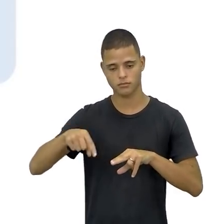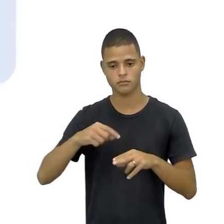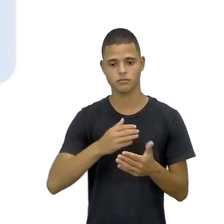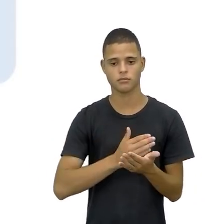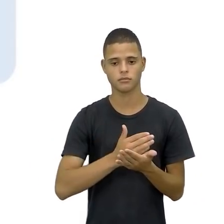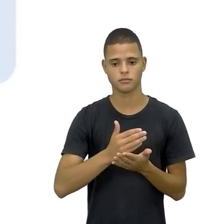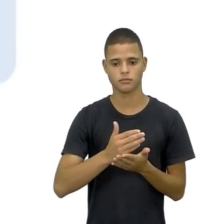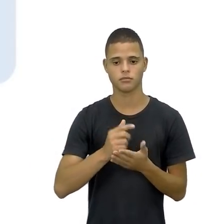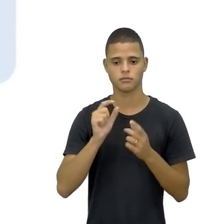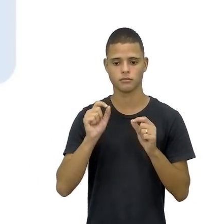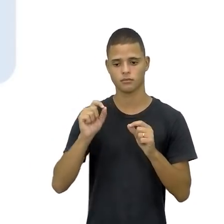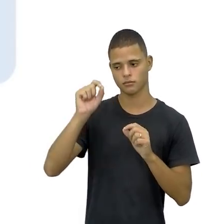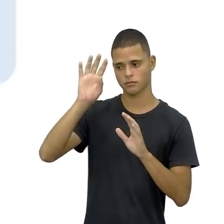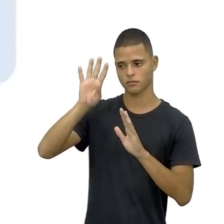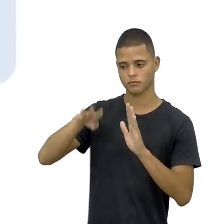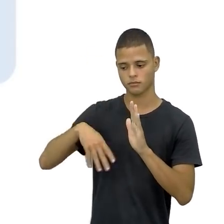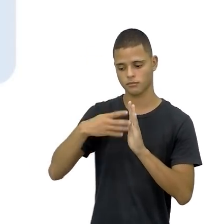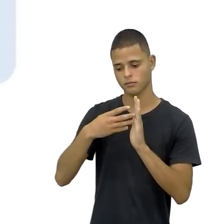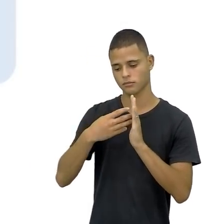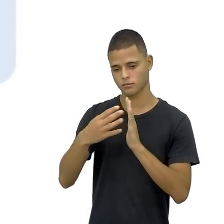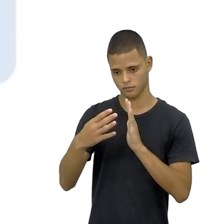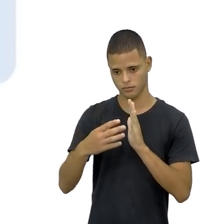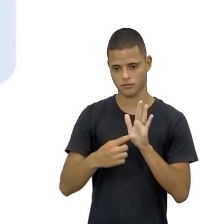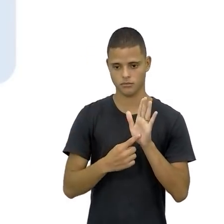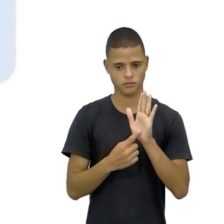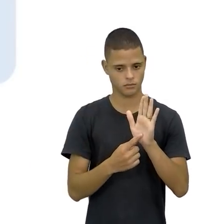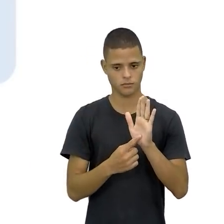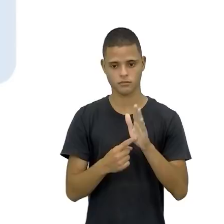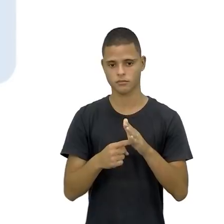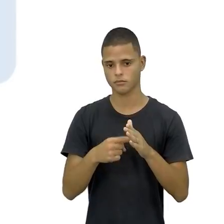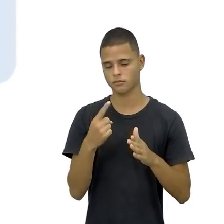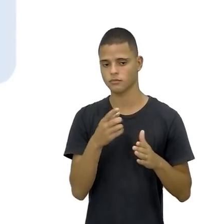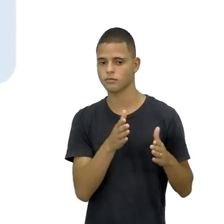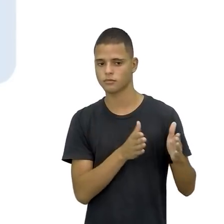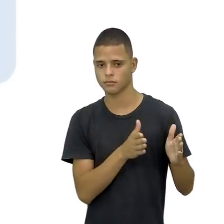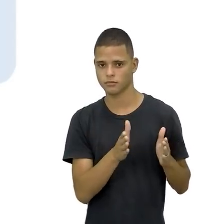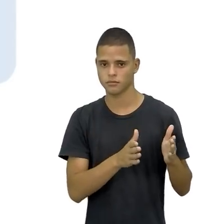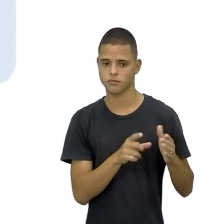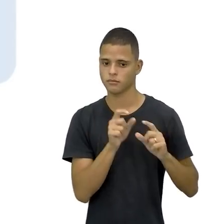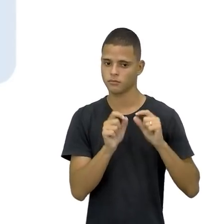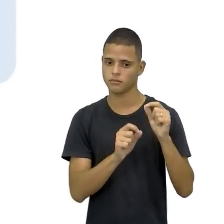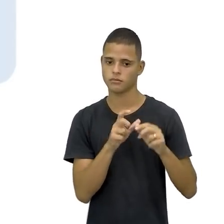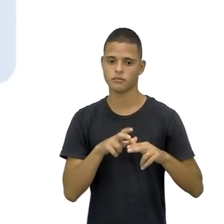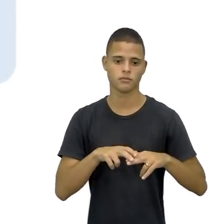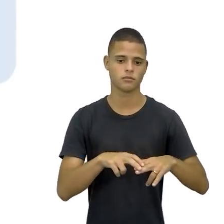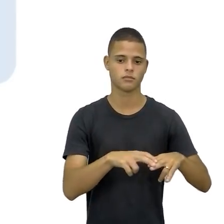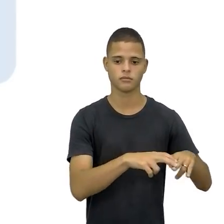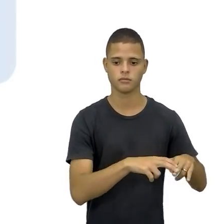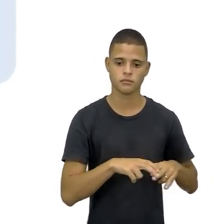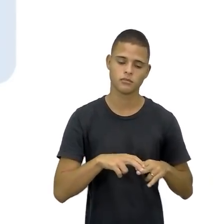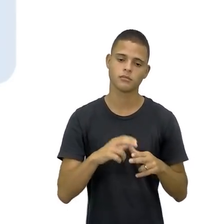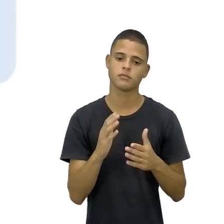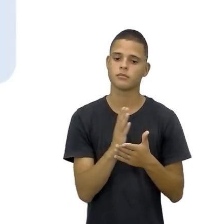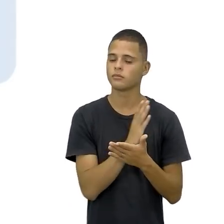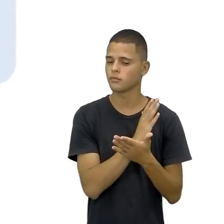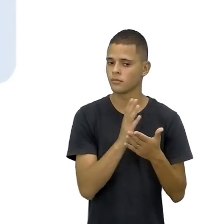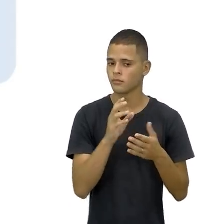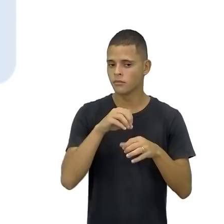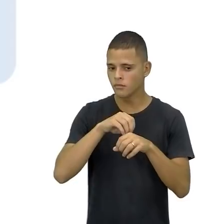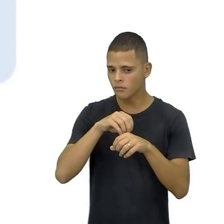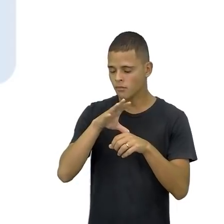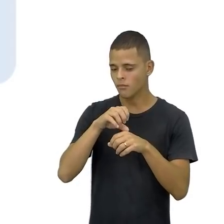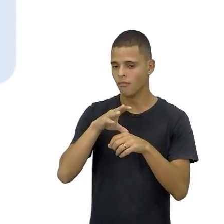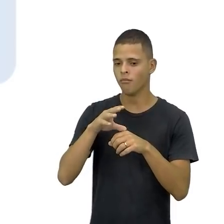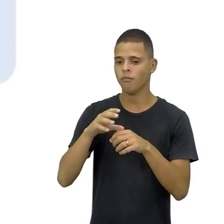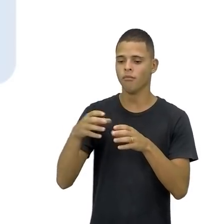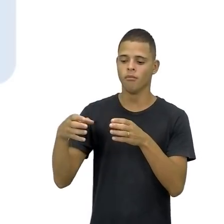nossa agenda. Essa agenda, do primeiro momento aqui, nós vamos revisitar orientações da SEDUC para a